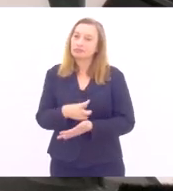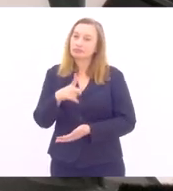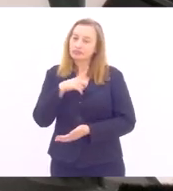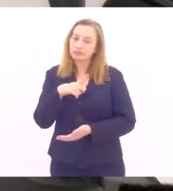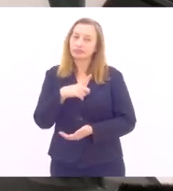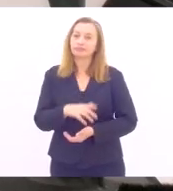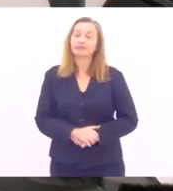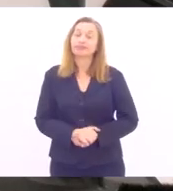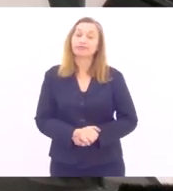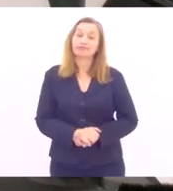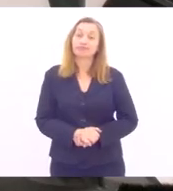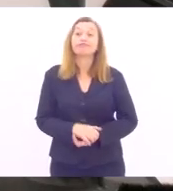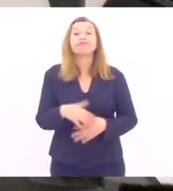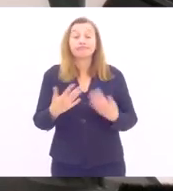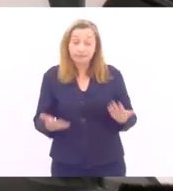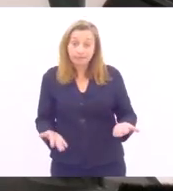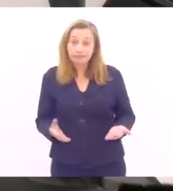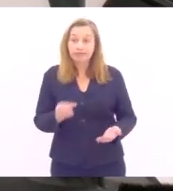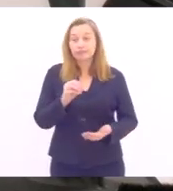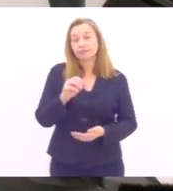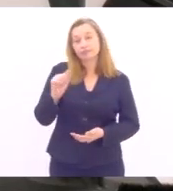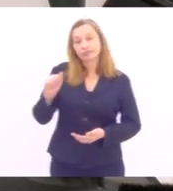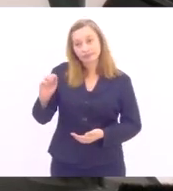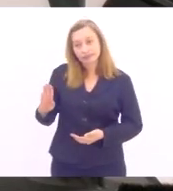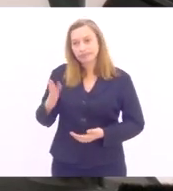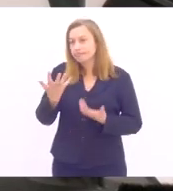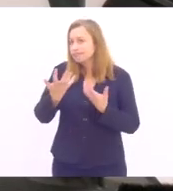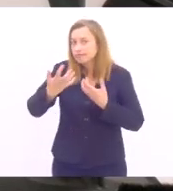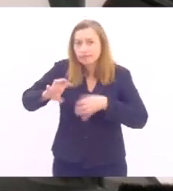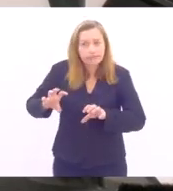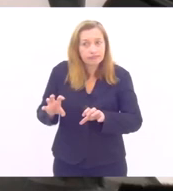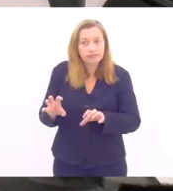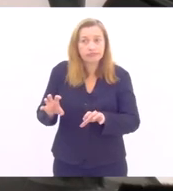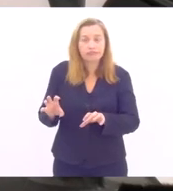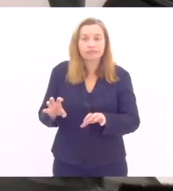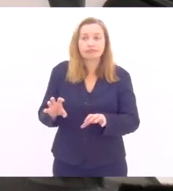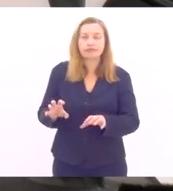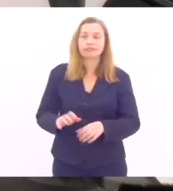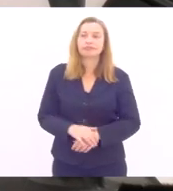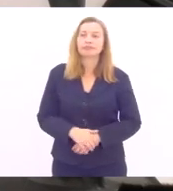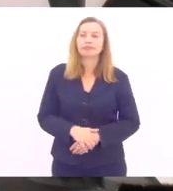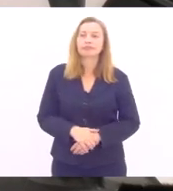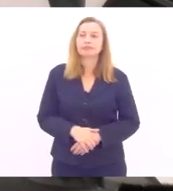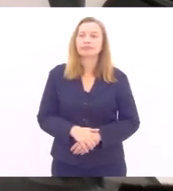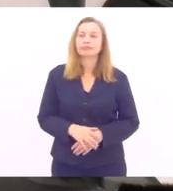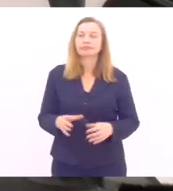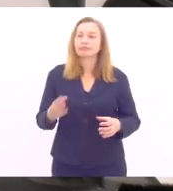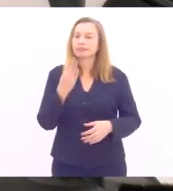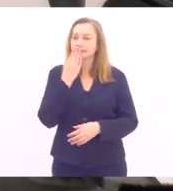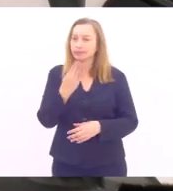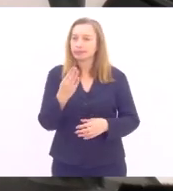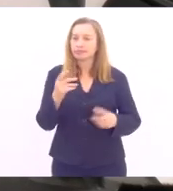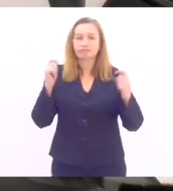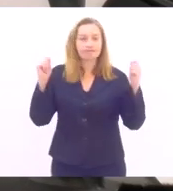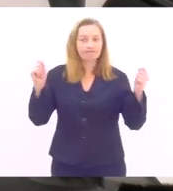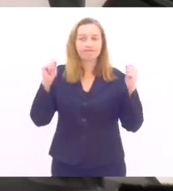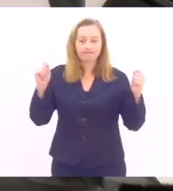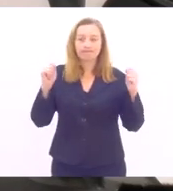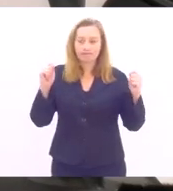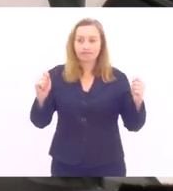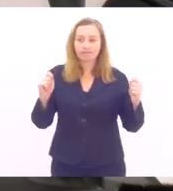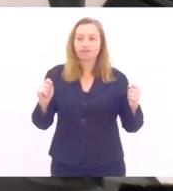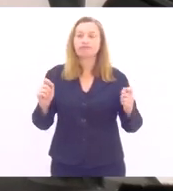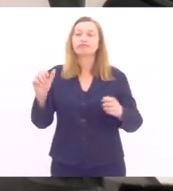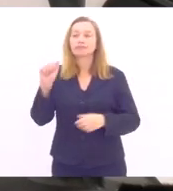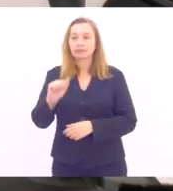imaginar. Então, o que a OAB não quer é que a torcida organizada, as